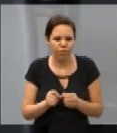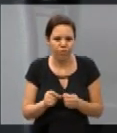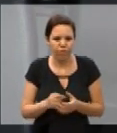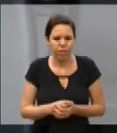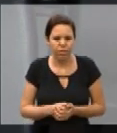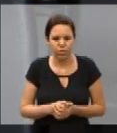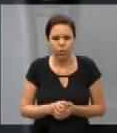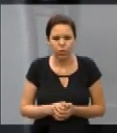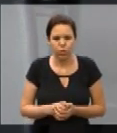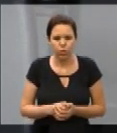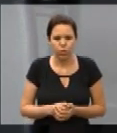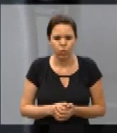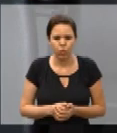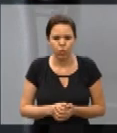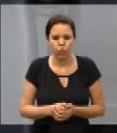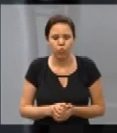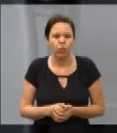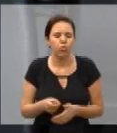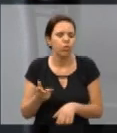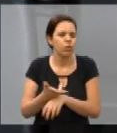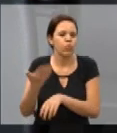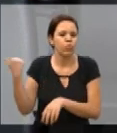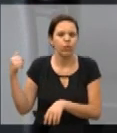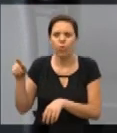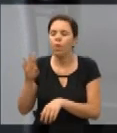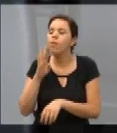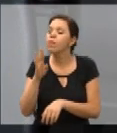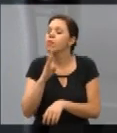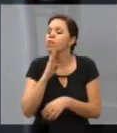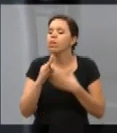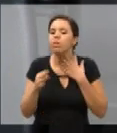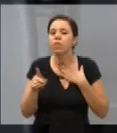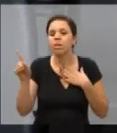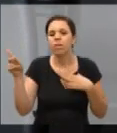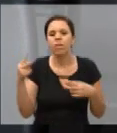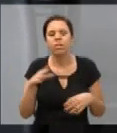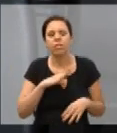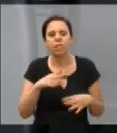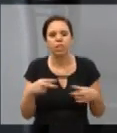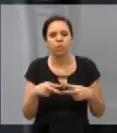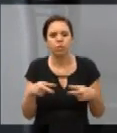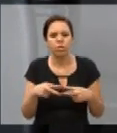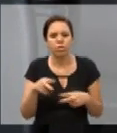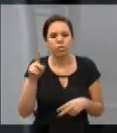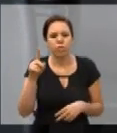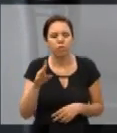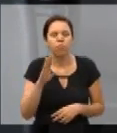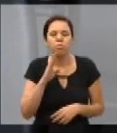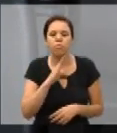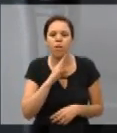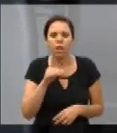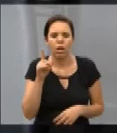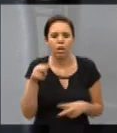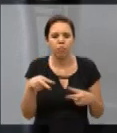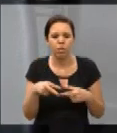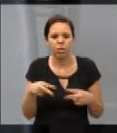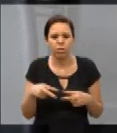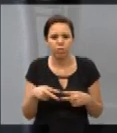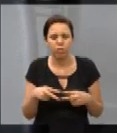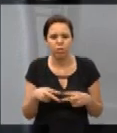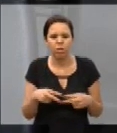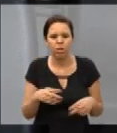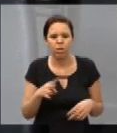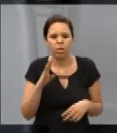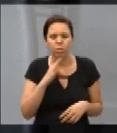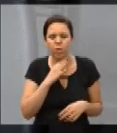num bar há pouco tempo, Paulínia lá, né? Uhum. É um barzinho. Paulínia. Paulínia, bem